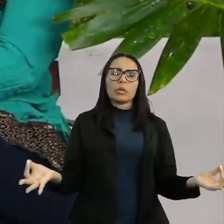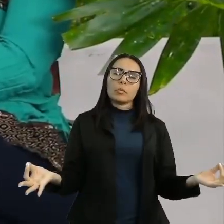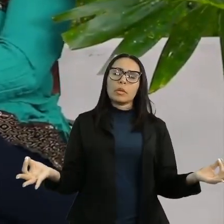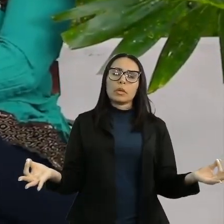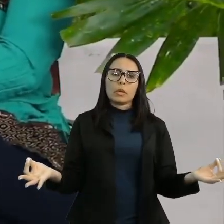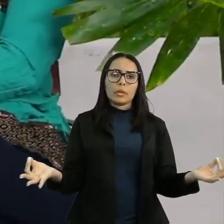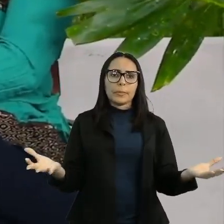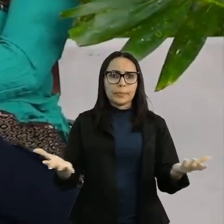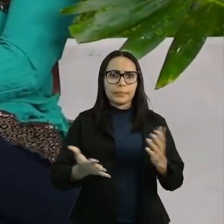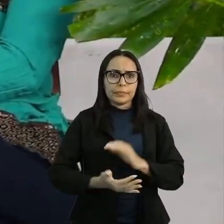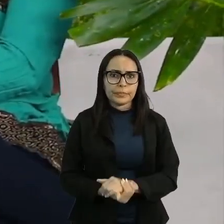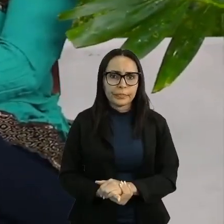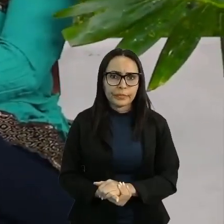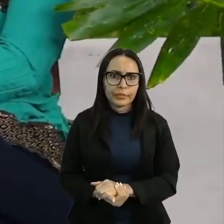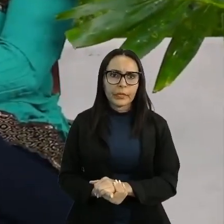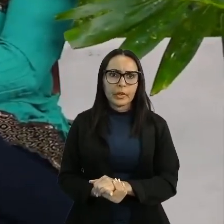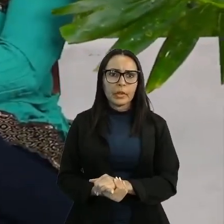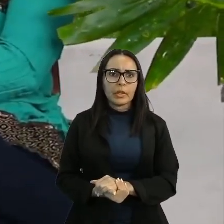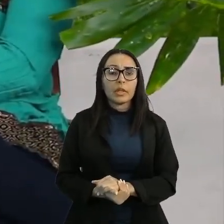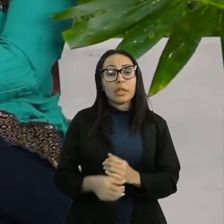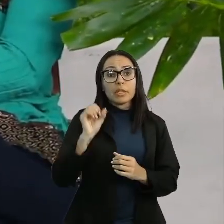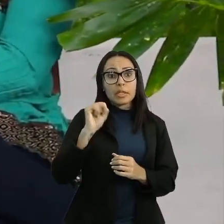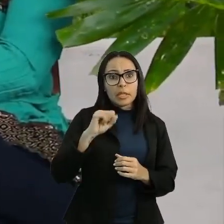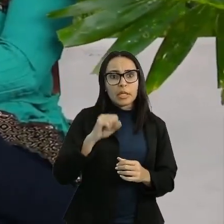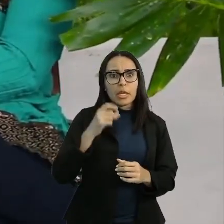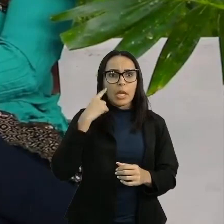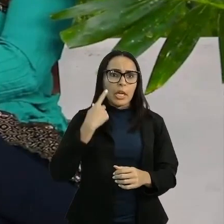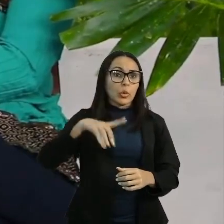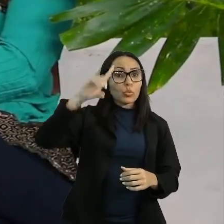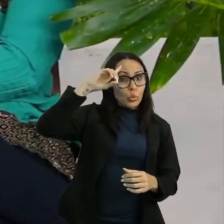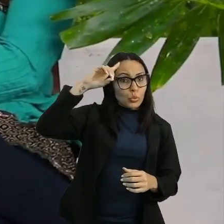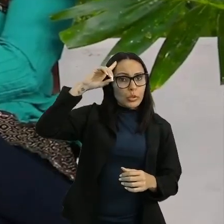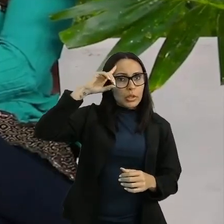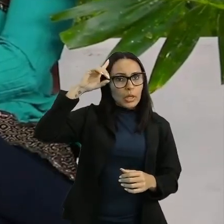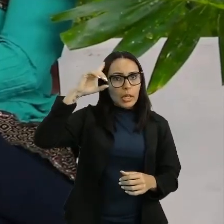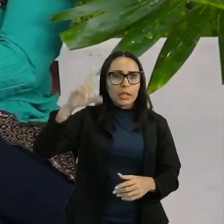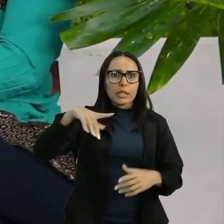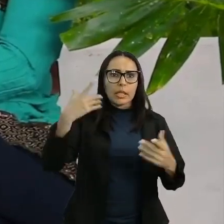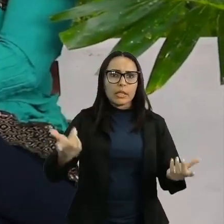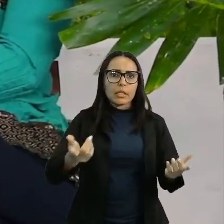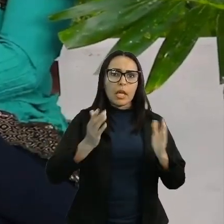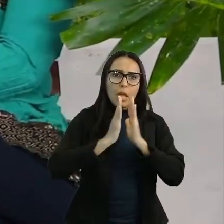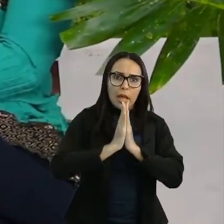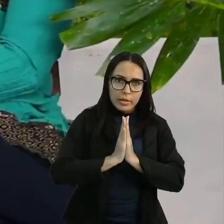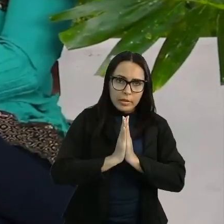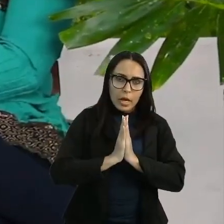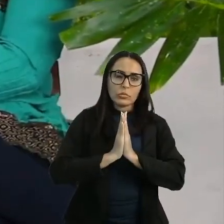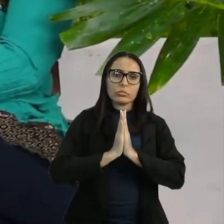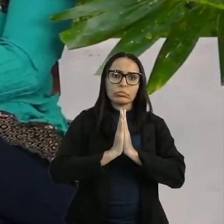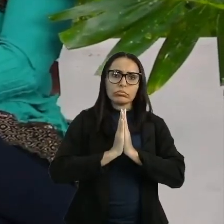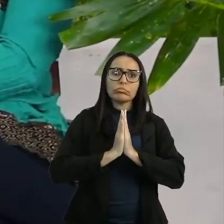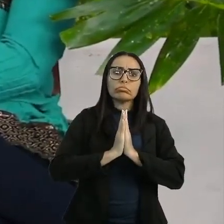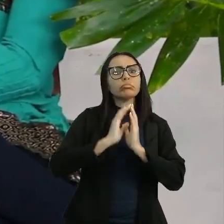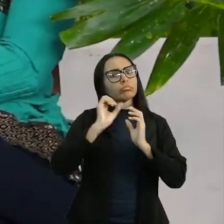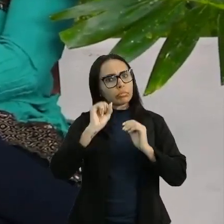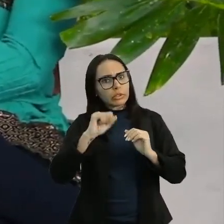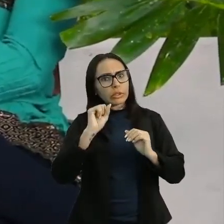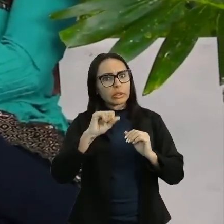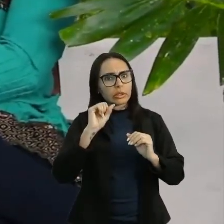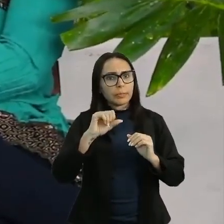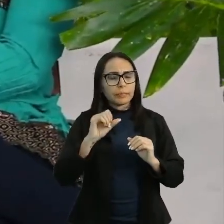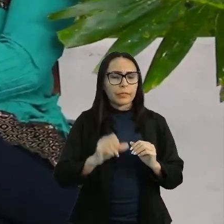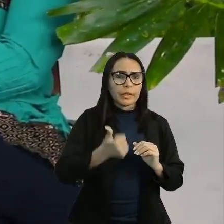você ter vindo aqui, dar esse tempinho seu pra gente. Lakshmi Priya, esse nome é um nome incomum, né? Mas eu confesso que eu,